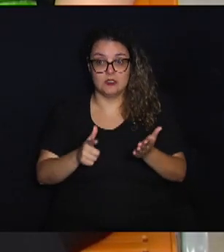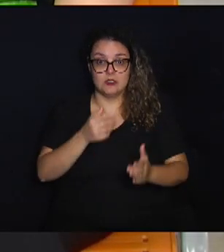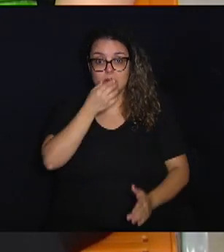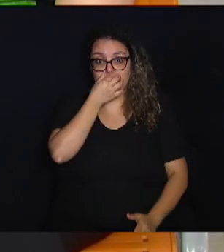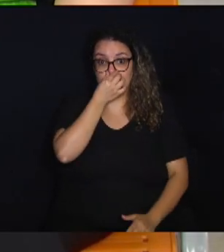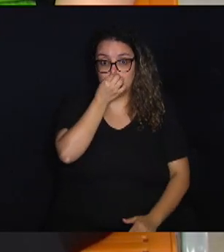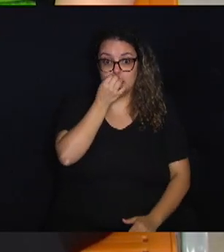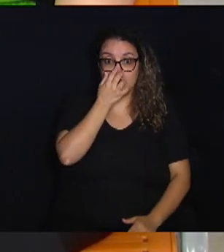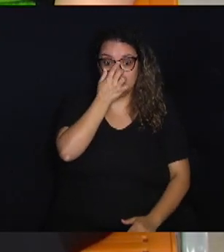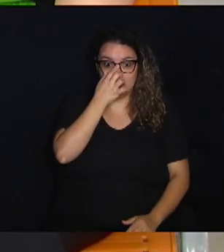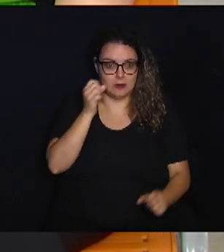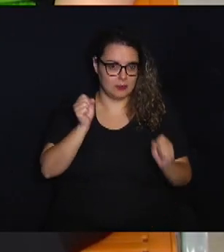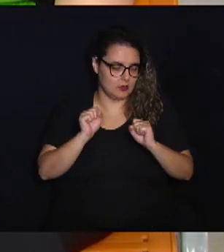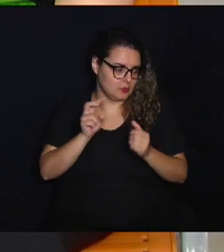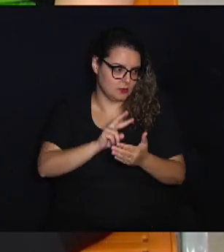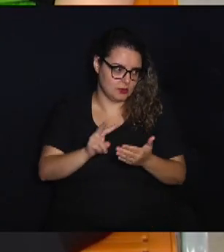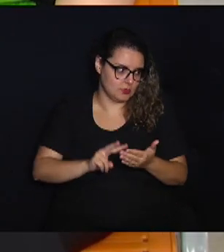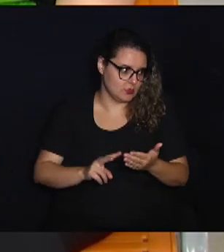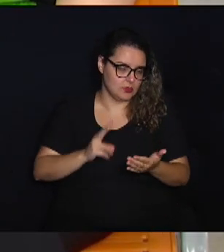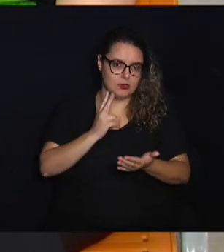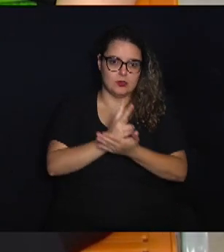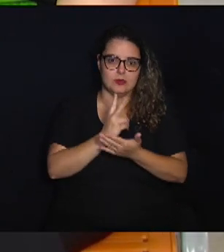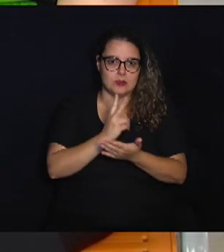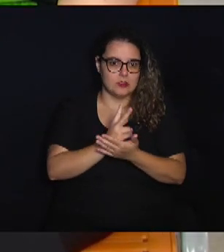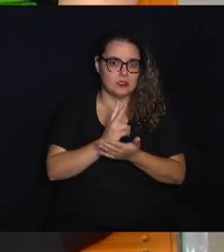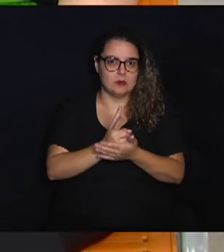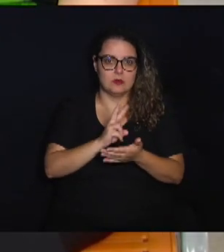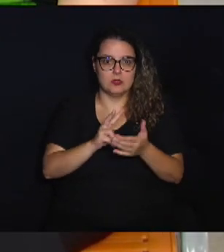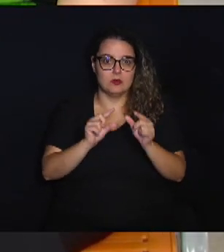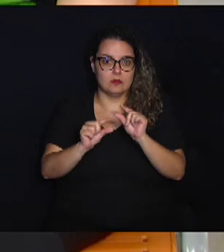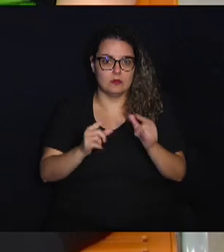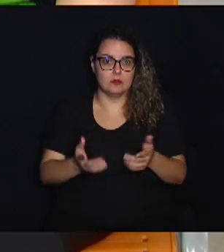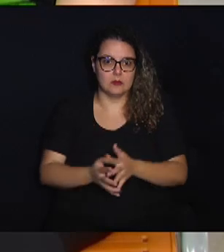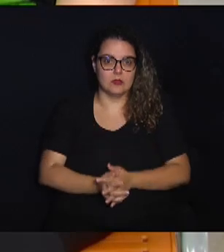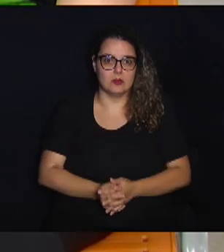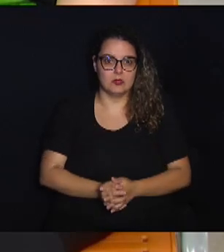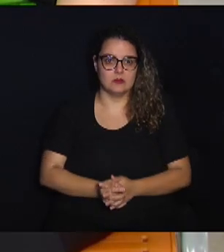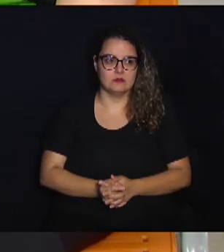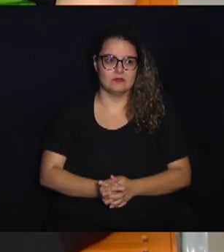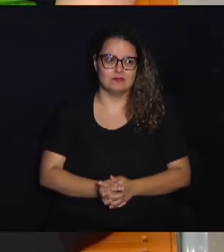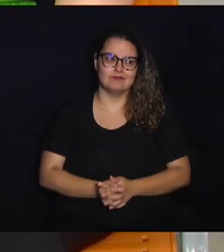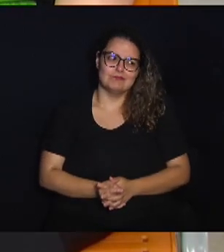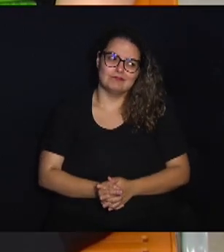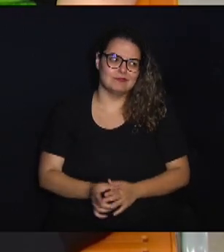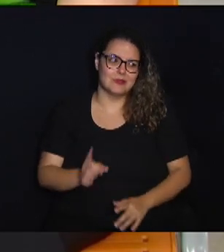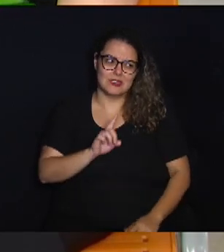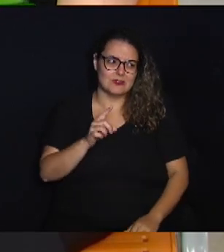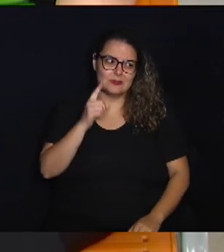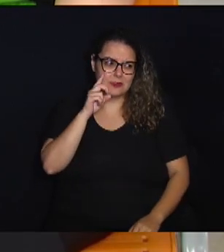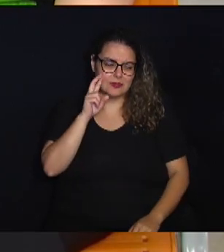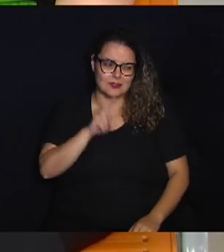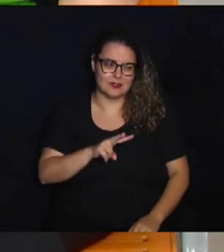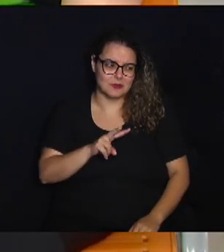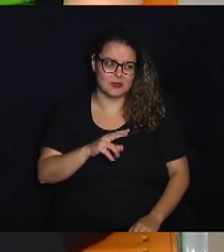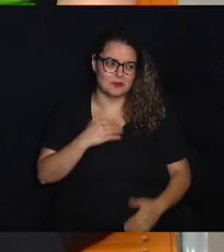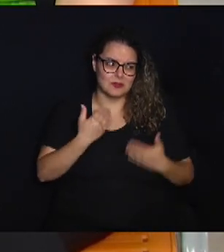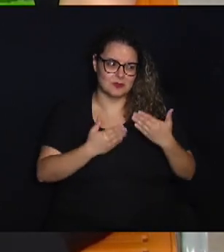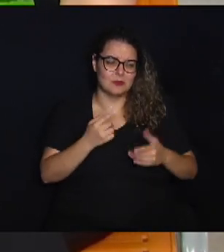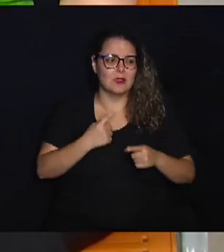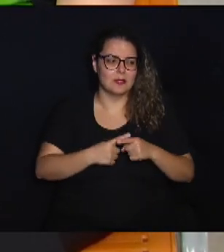mais, adoro ler, todo dia eu leio um pouquinho, mas não é isso que a gente tem visto ultimamente, né? Por